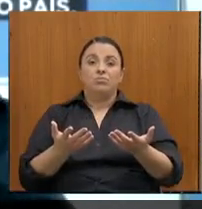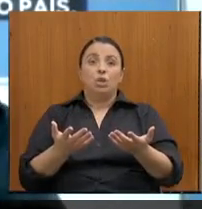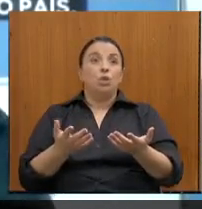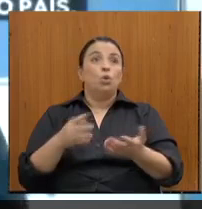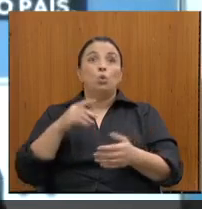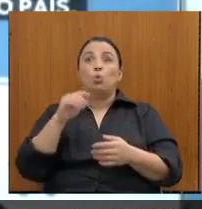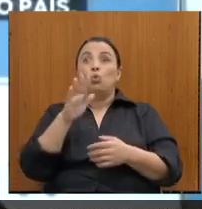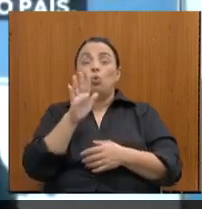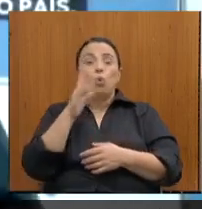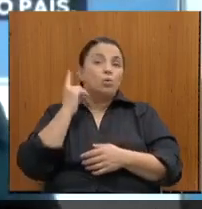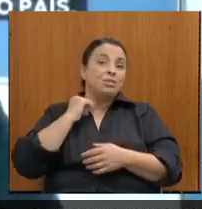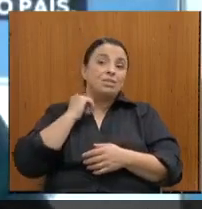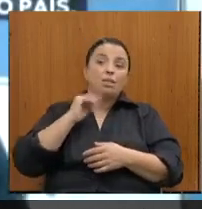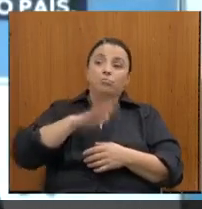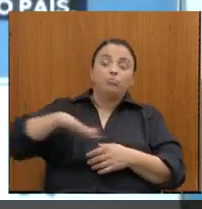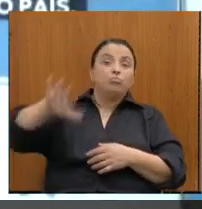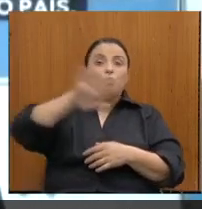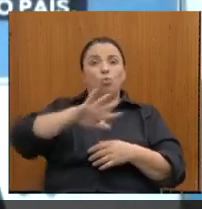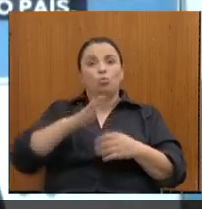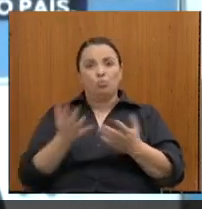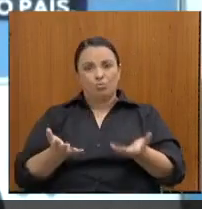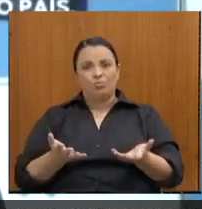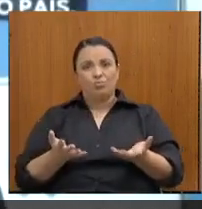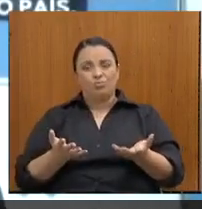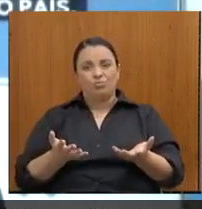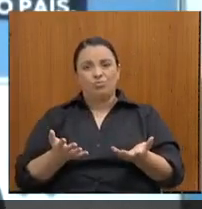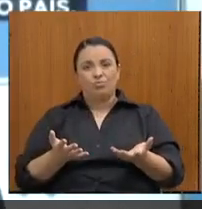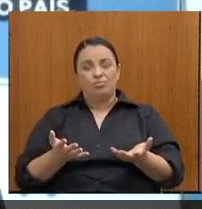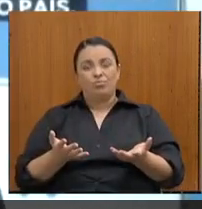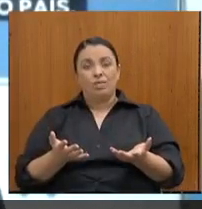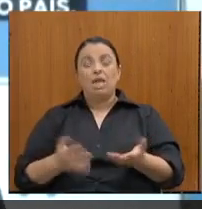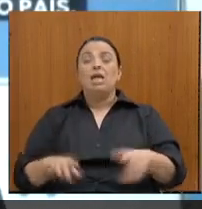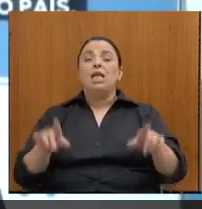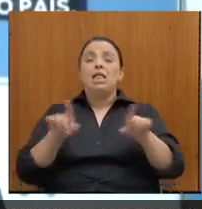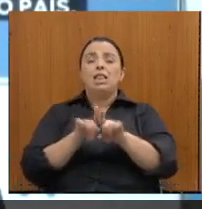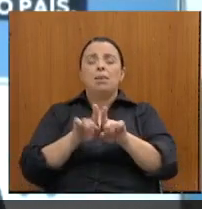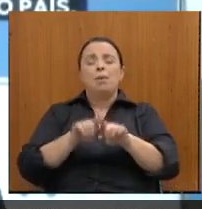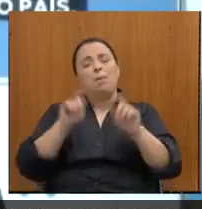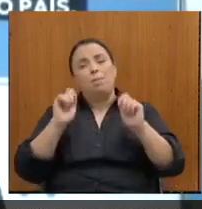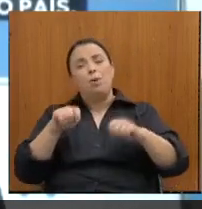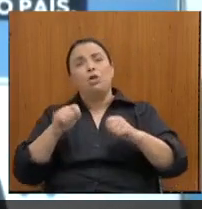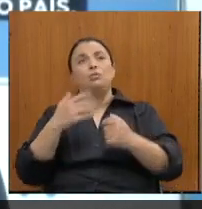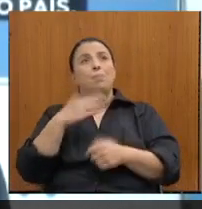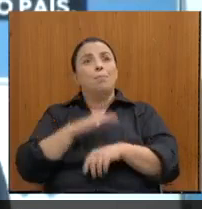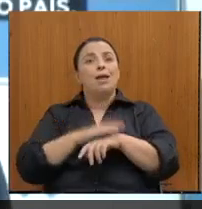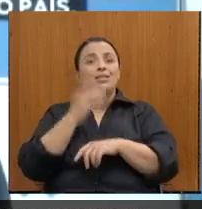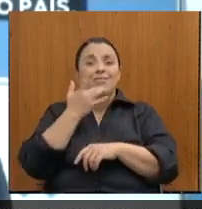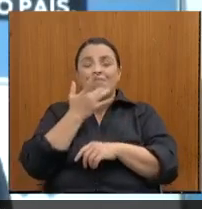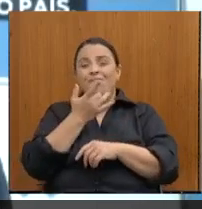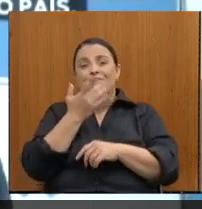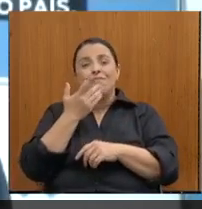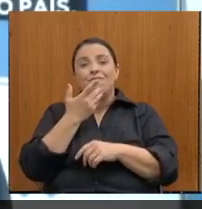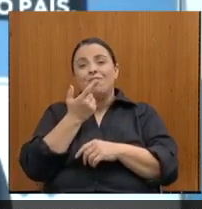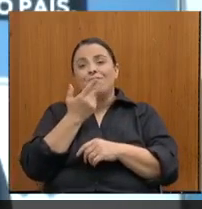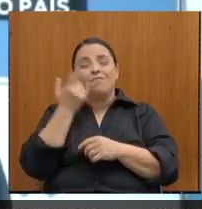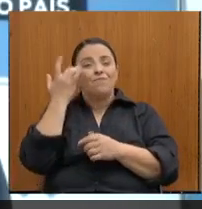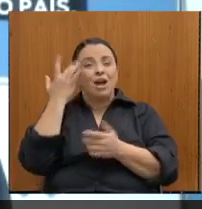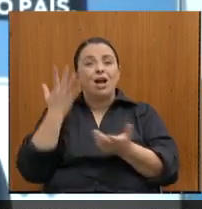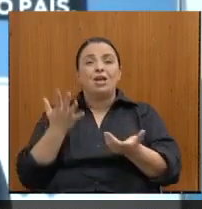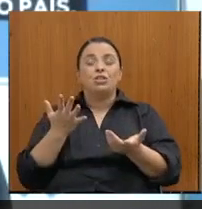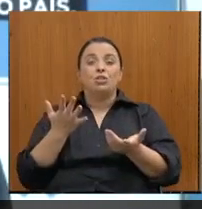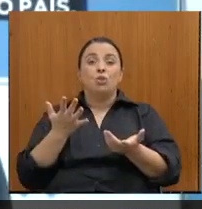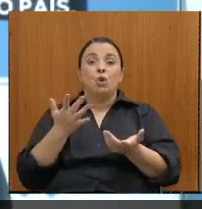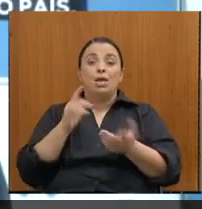Além disso nós podemos também a bandeira mais fácil conta com o uso do hidrogênio implantar